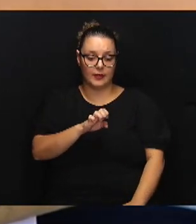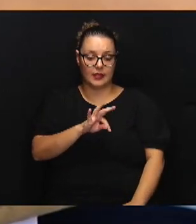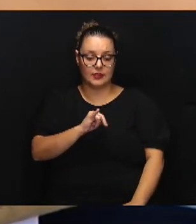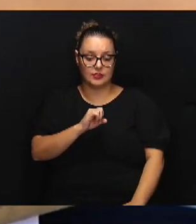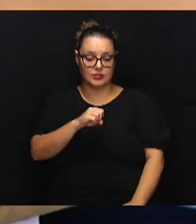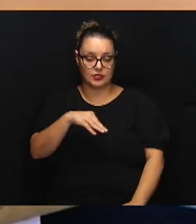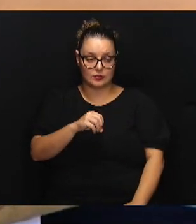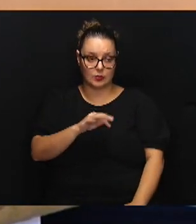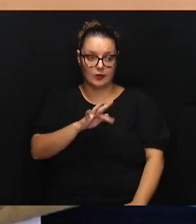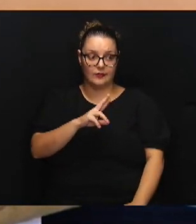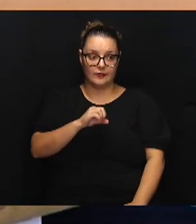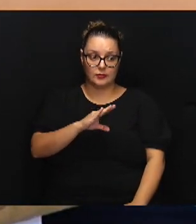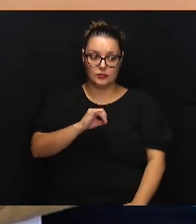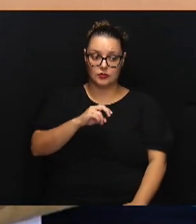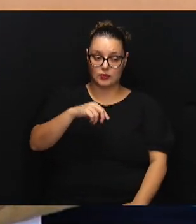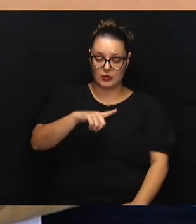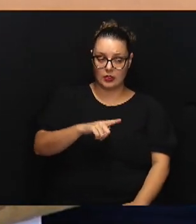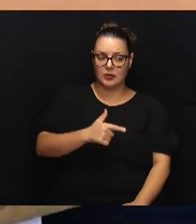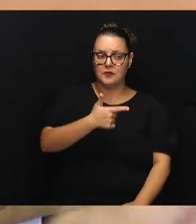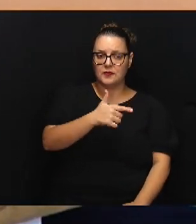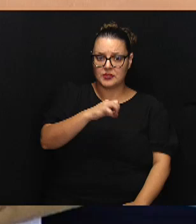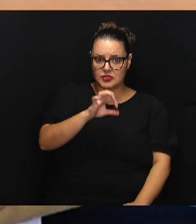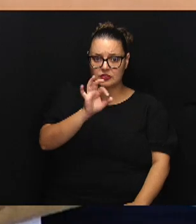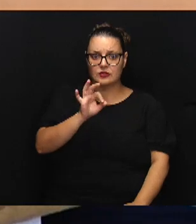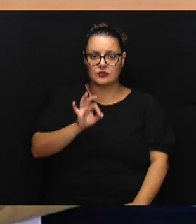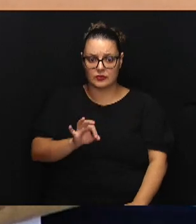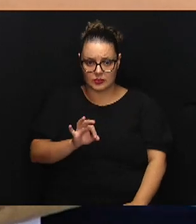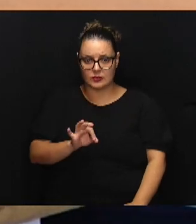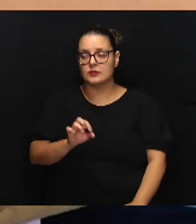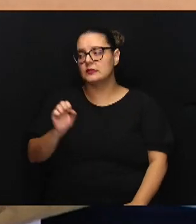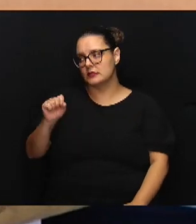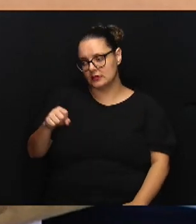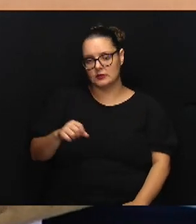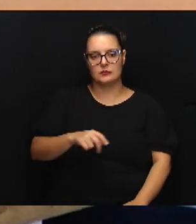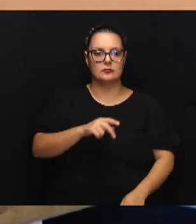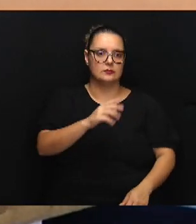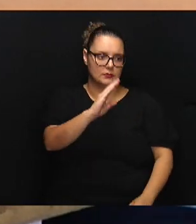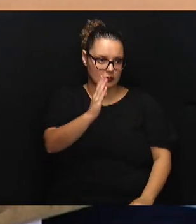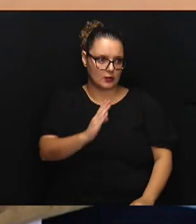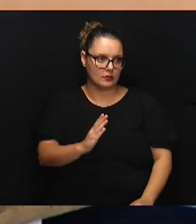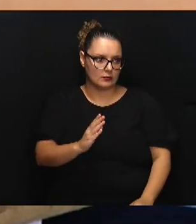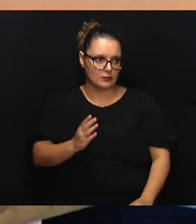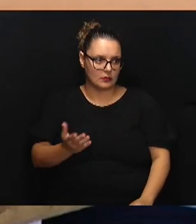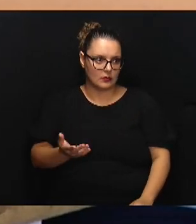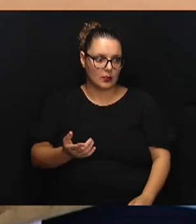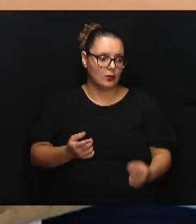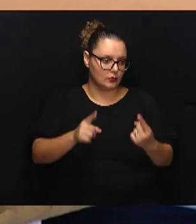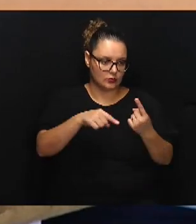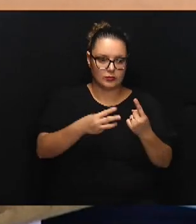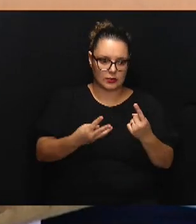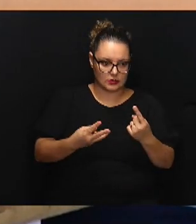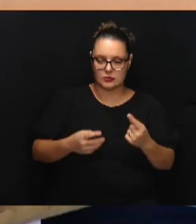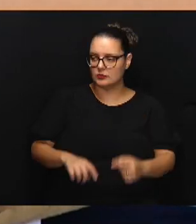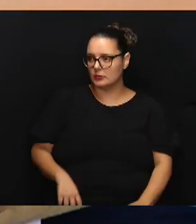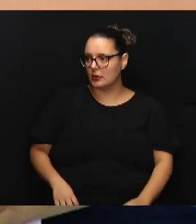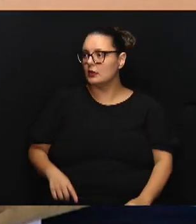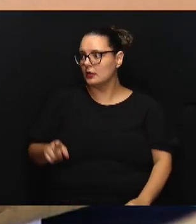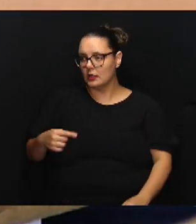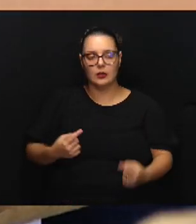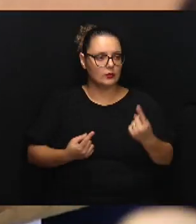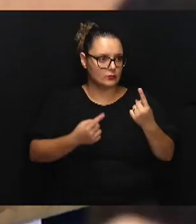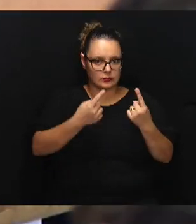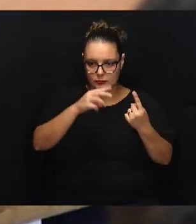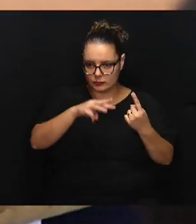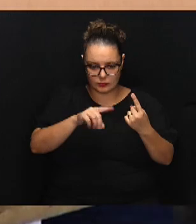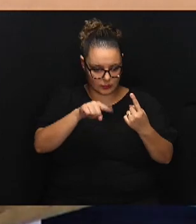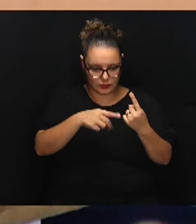aponta que 29% dos Exato. brasileiros, quer dizer, praticamente 30%, praticamente um terço de